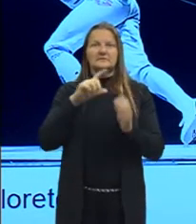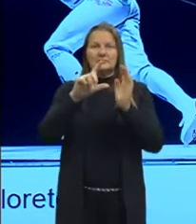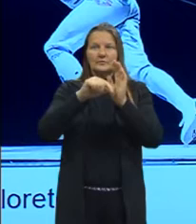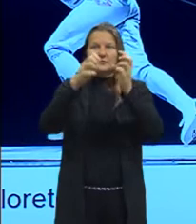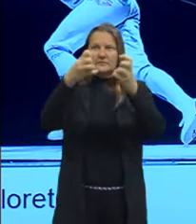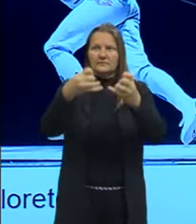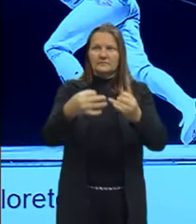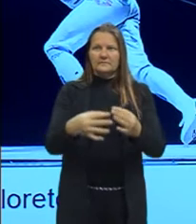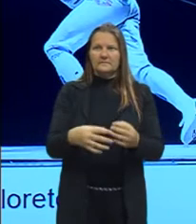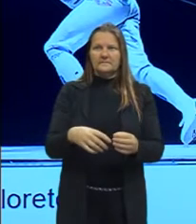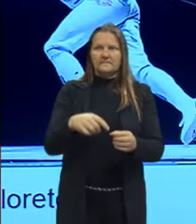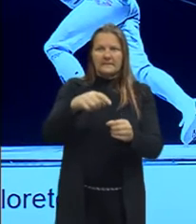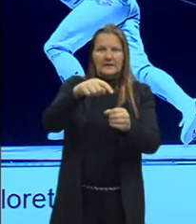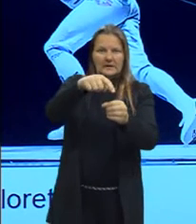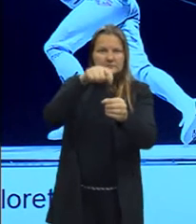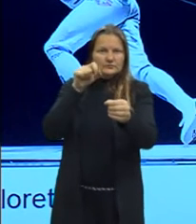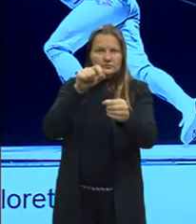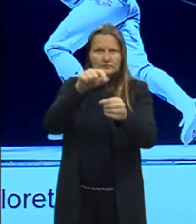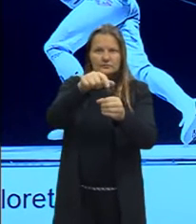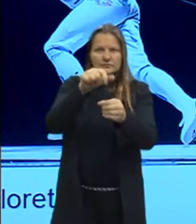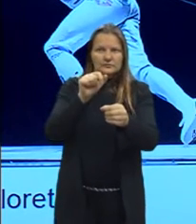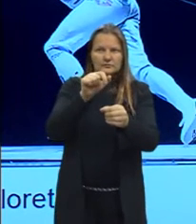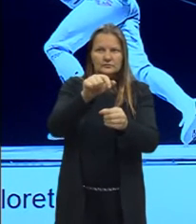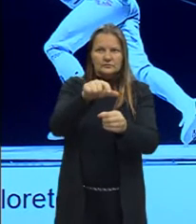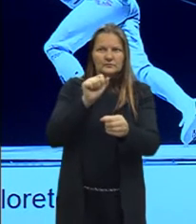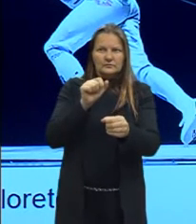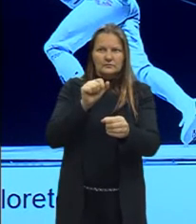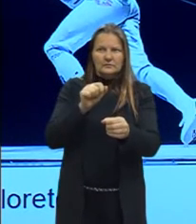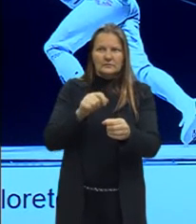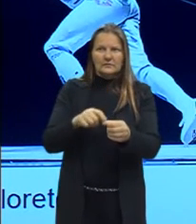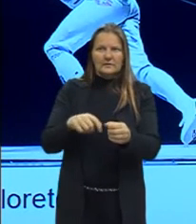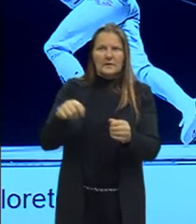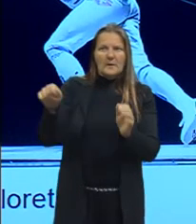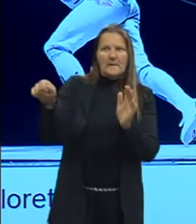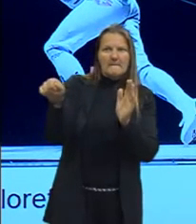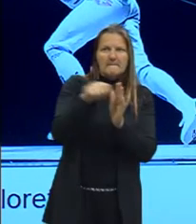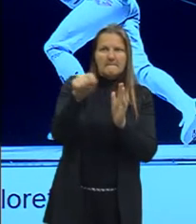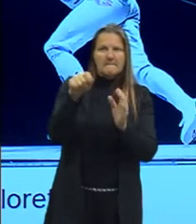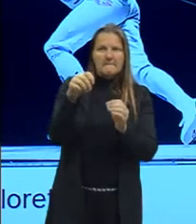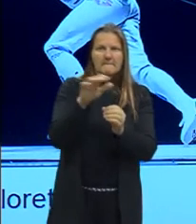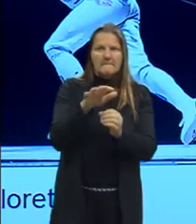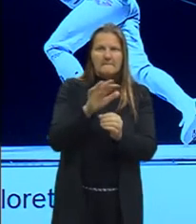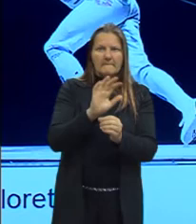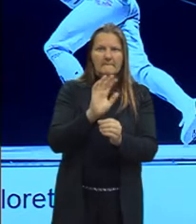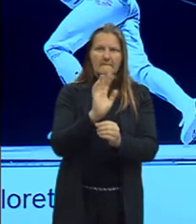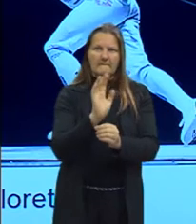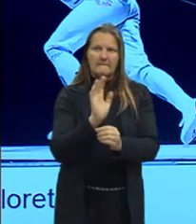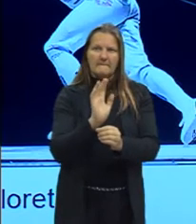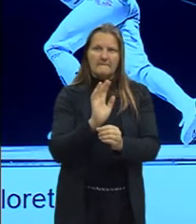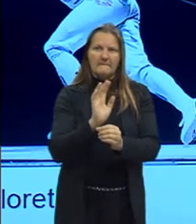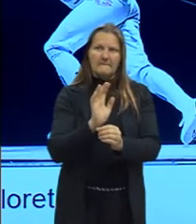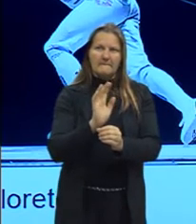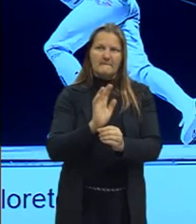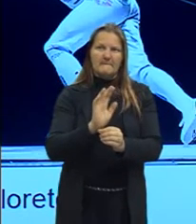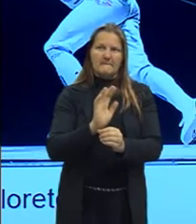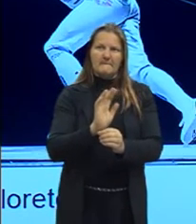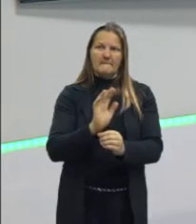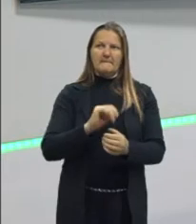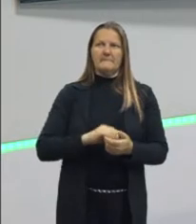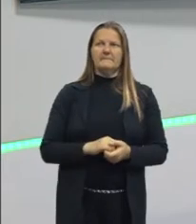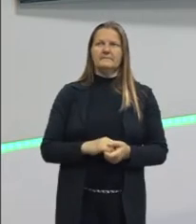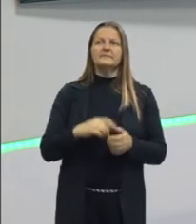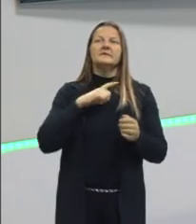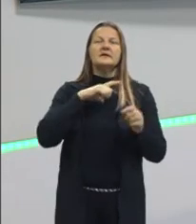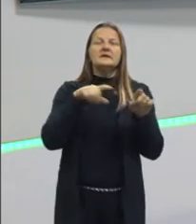onde a gente toca né nele geralmente com essa bolinha aqui e ele começa a vibrar então aqui